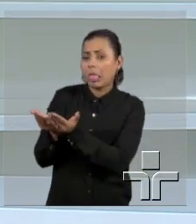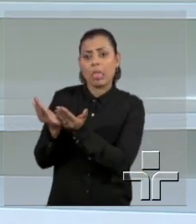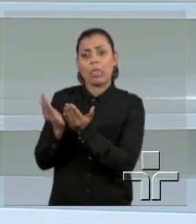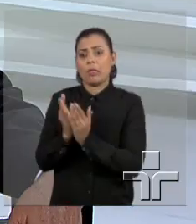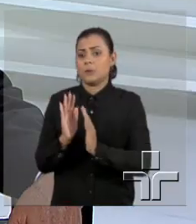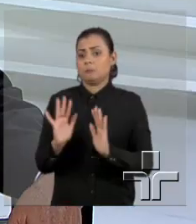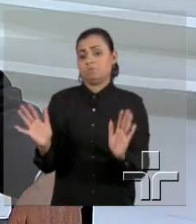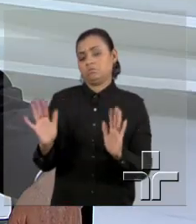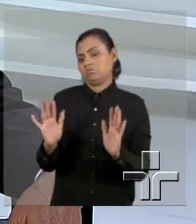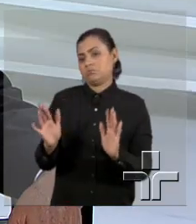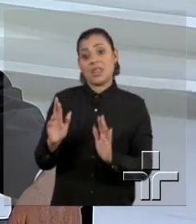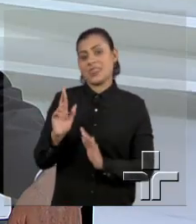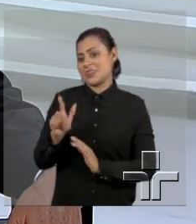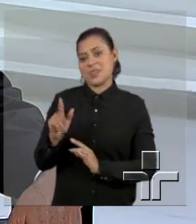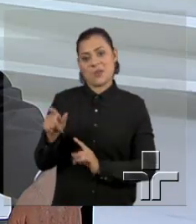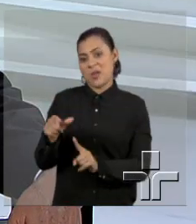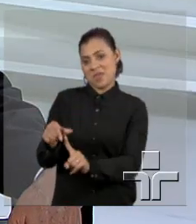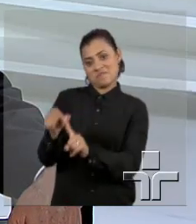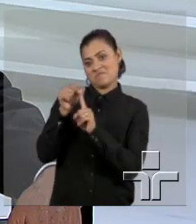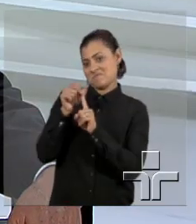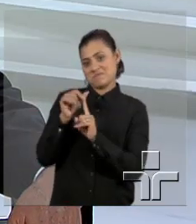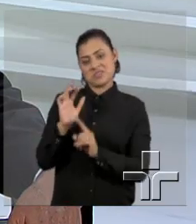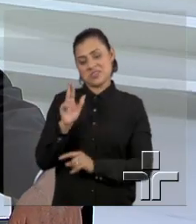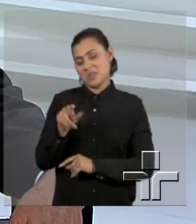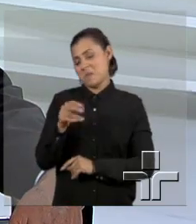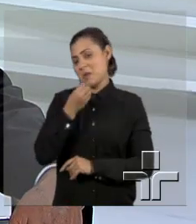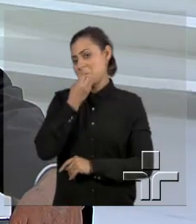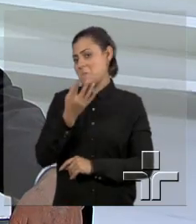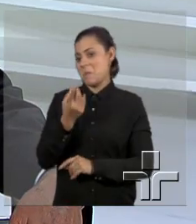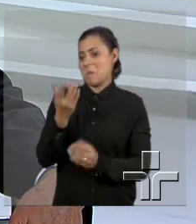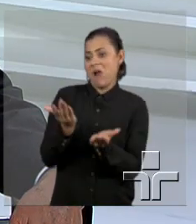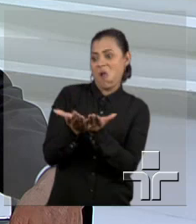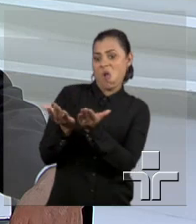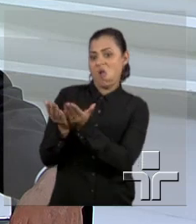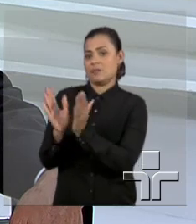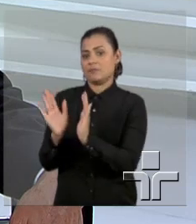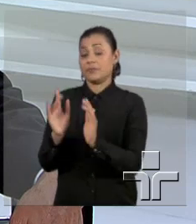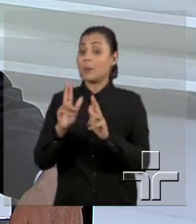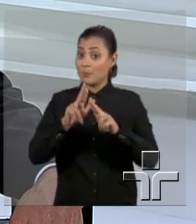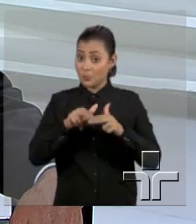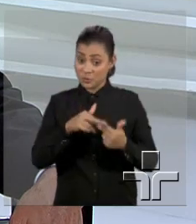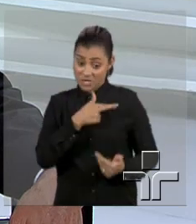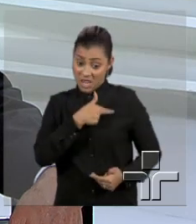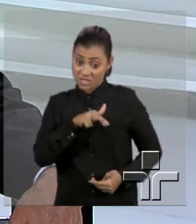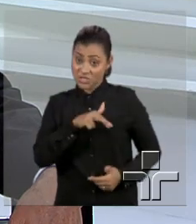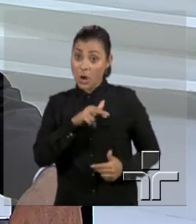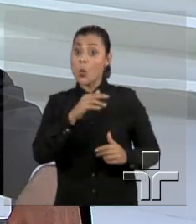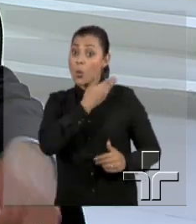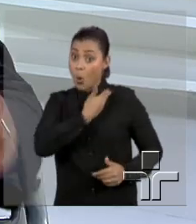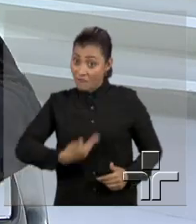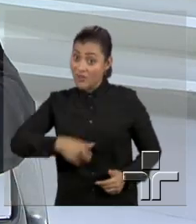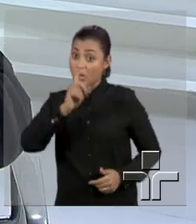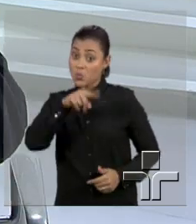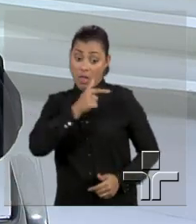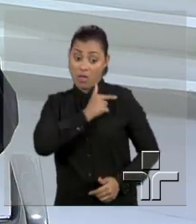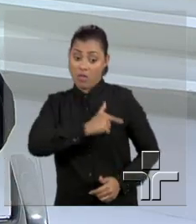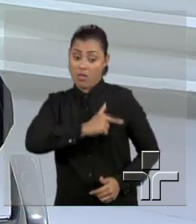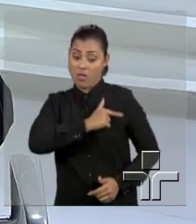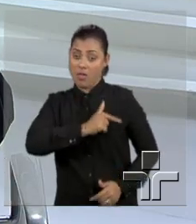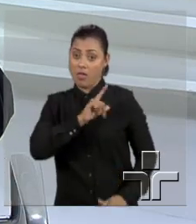seita, não é requisito de investidura no cargo. E a laicidade a que você se refere tem